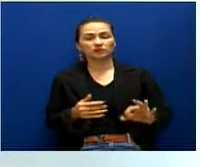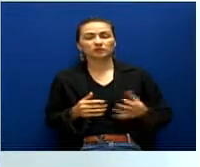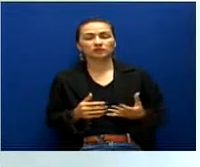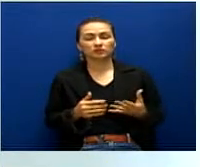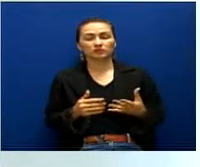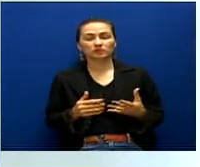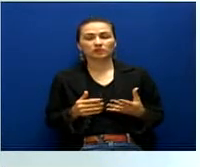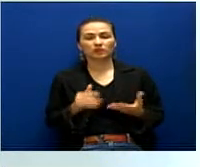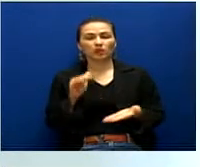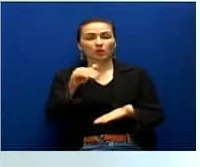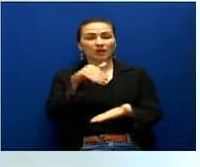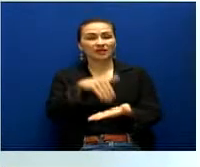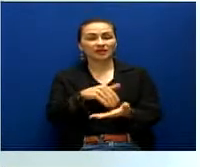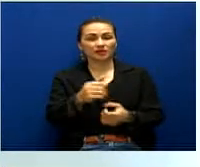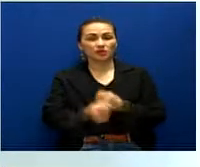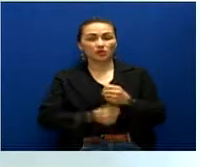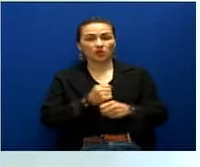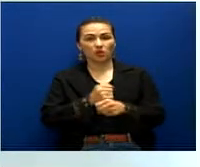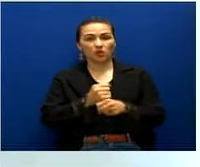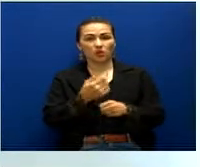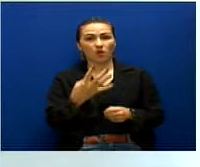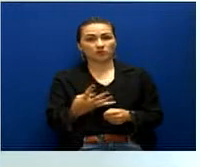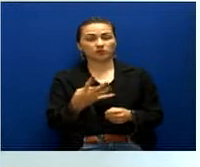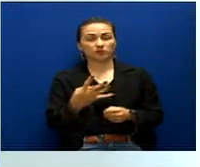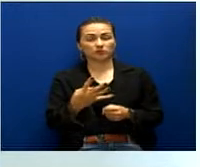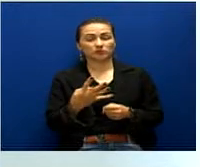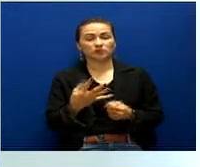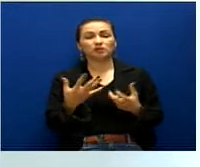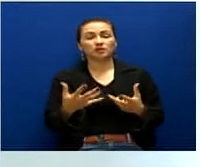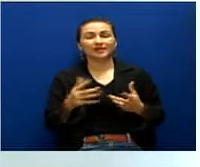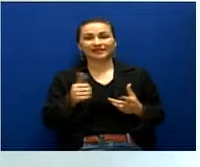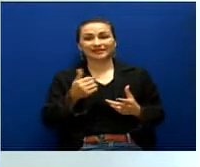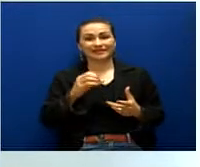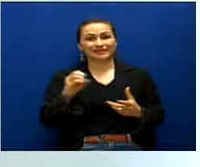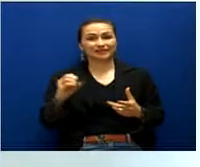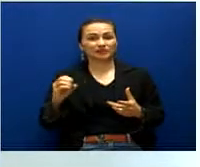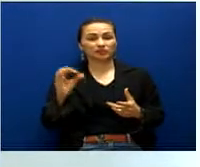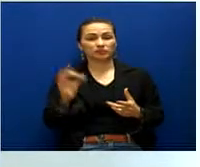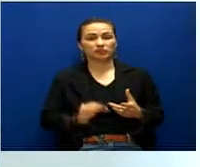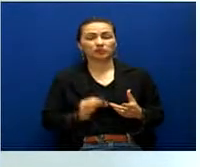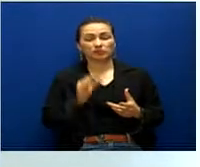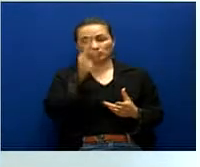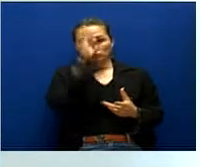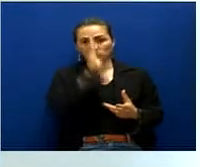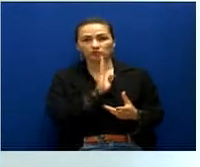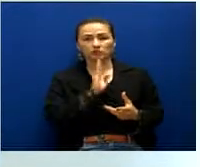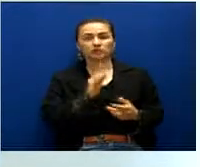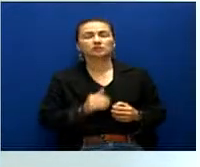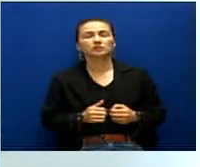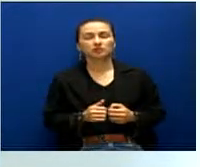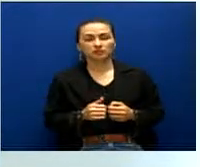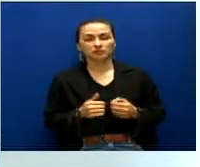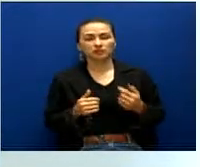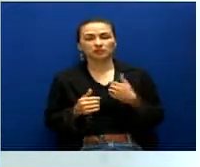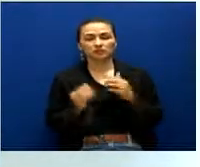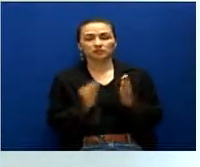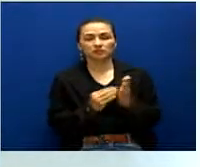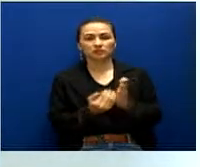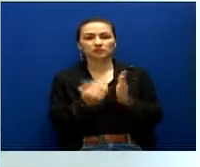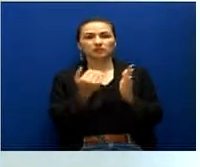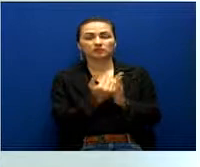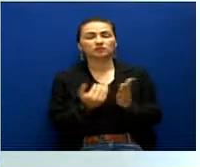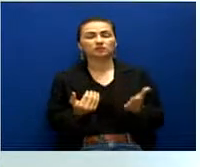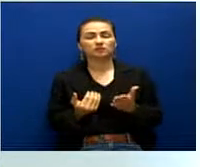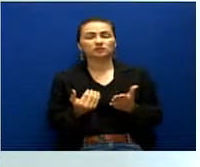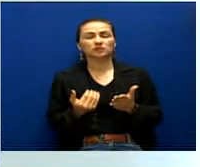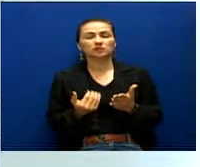em 4 anos para que seja 100%. Tendo aí... porque o que, que eu estou embasando nas minhas emendas? Daí a minha